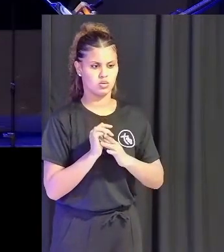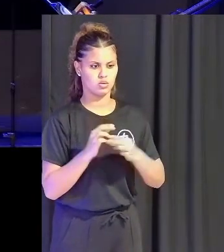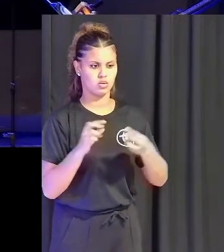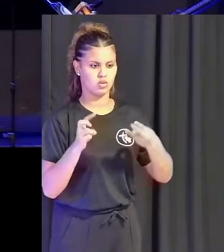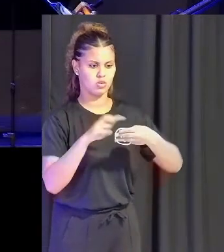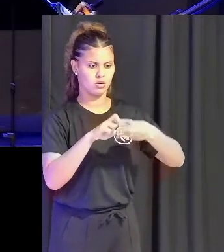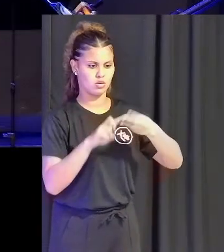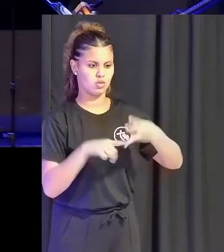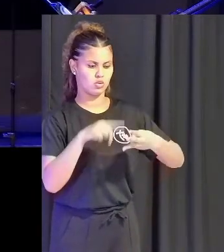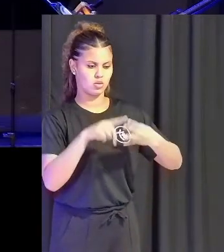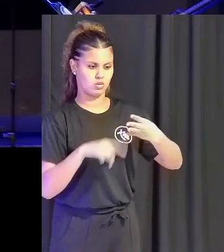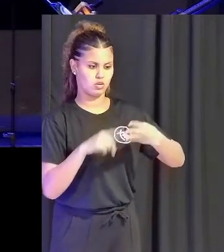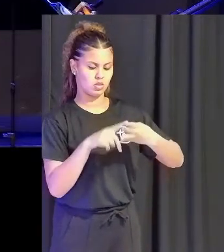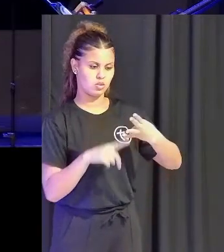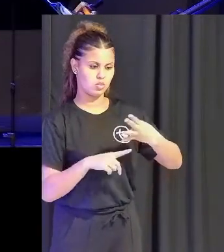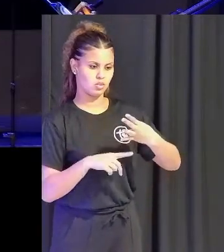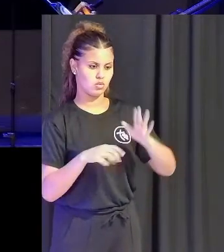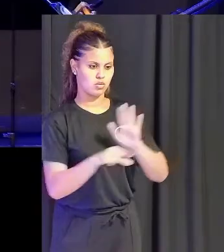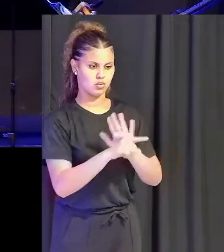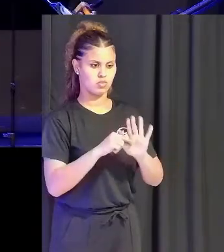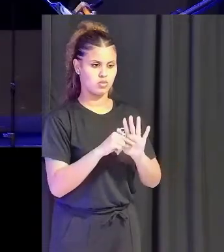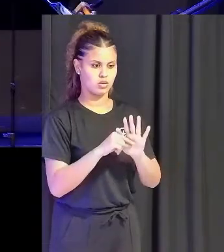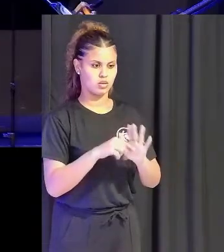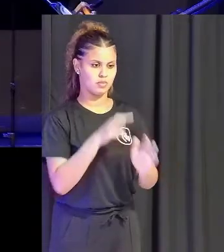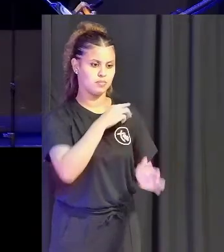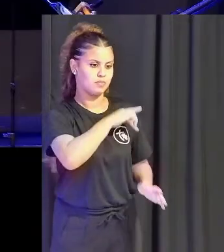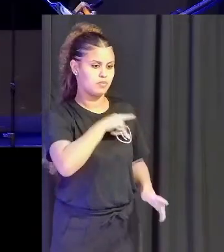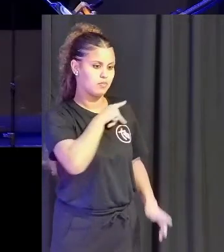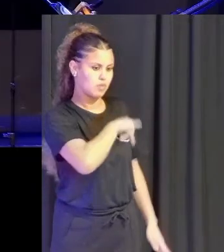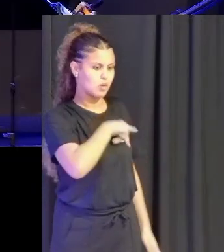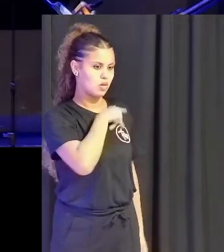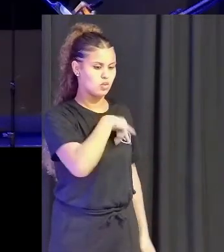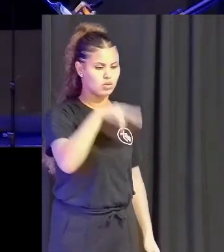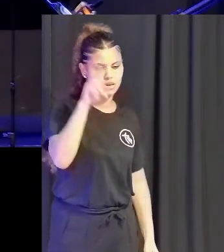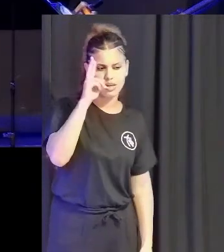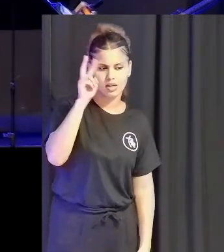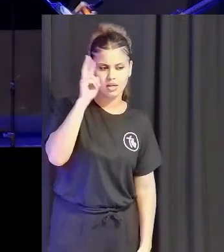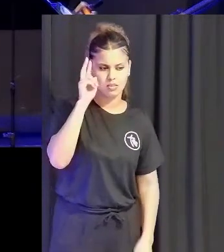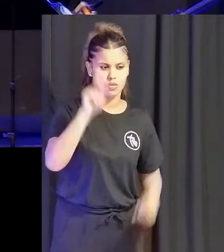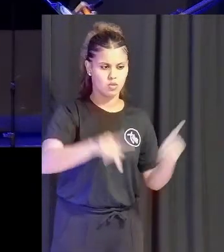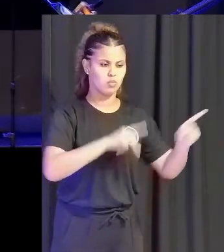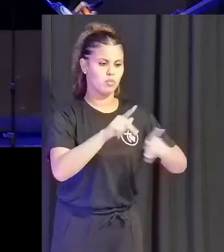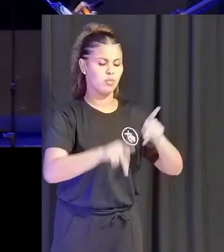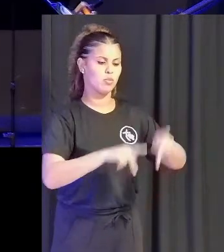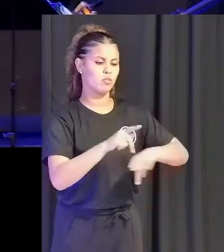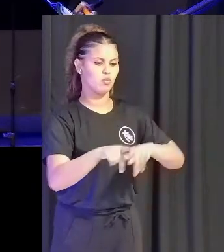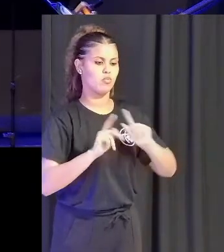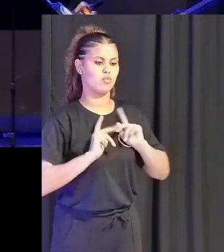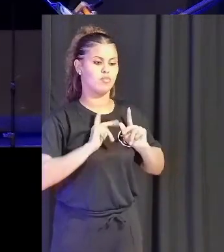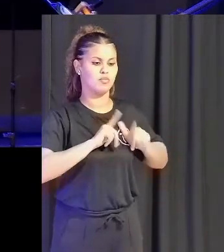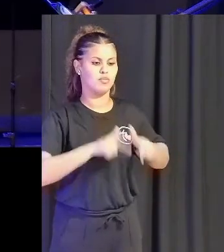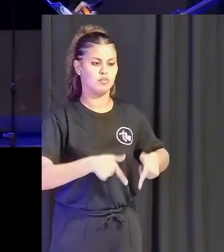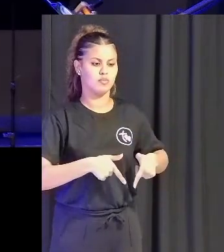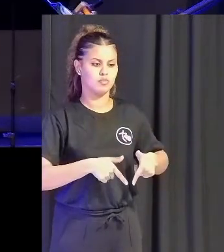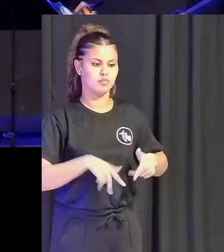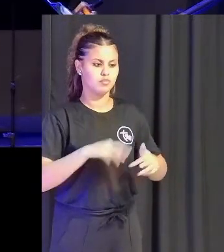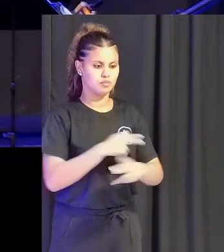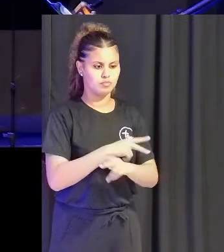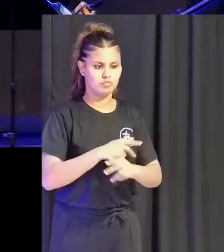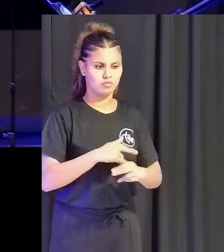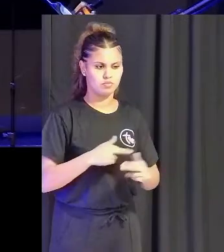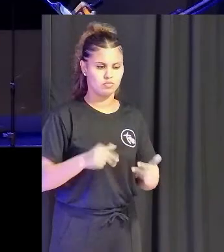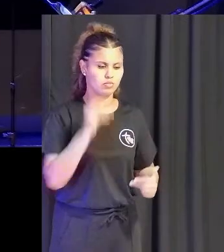versículos, Paulo vai lembrar ao povo de Israel das coisas que eles experimentaram, as coisas